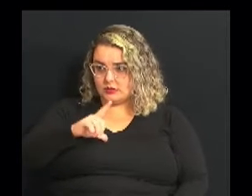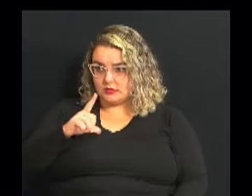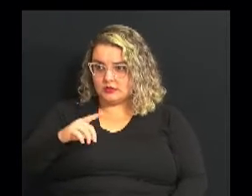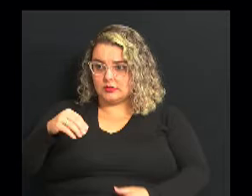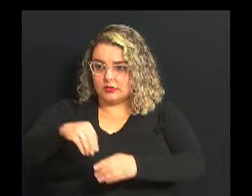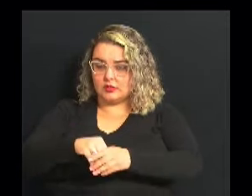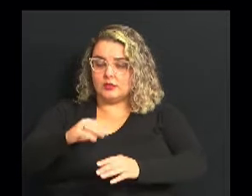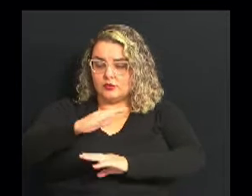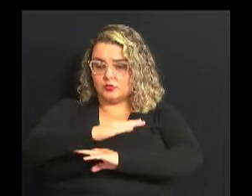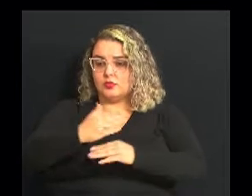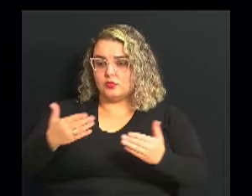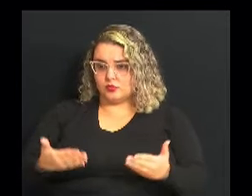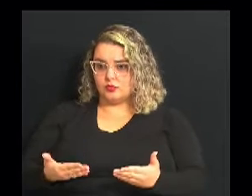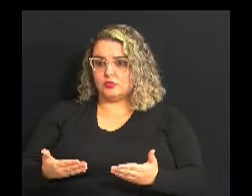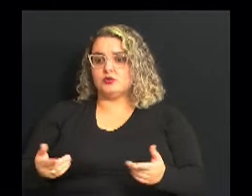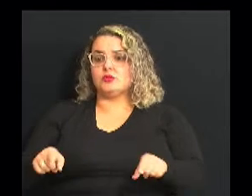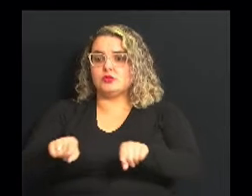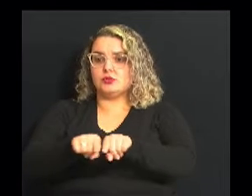E também